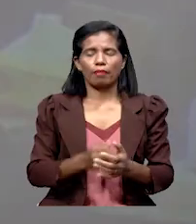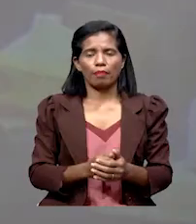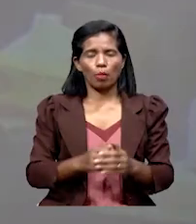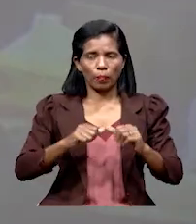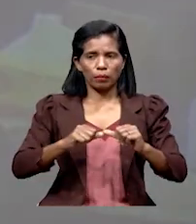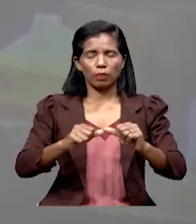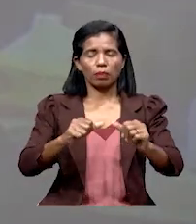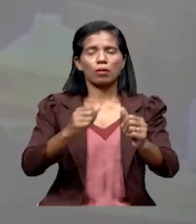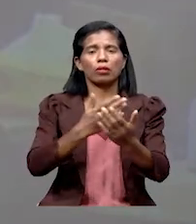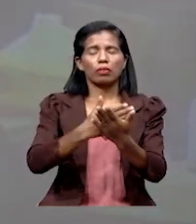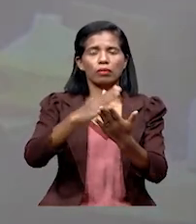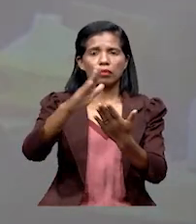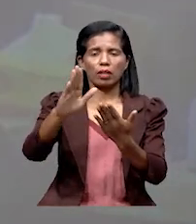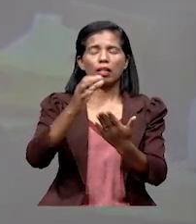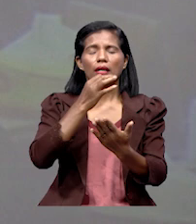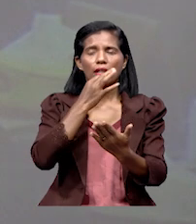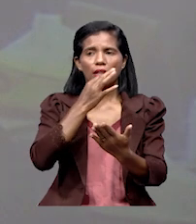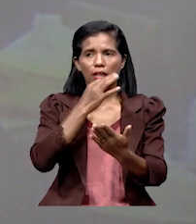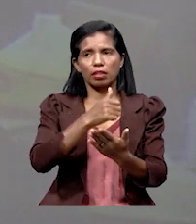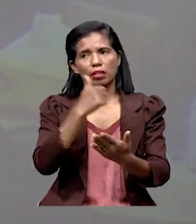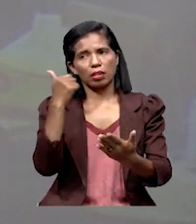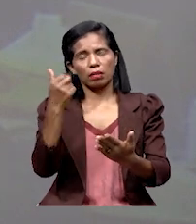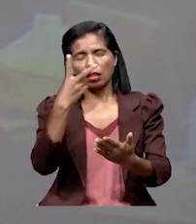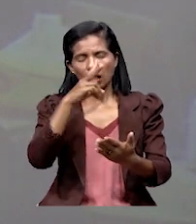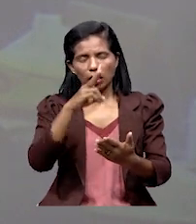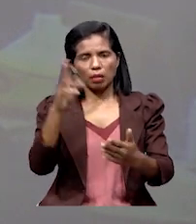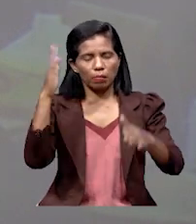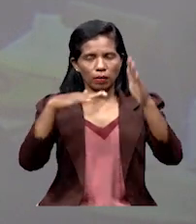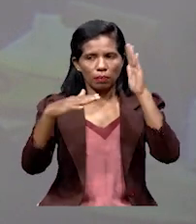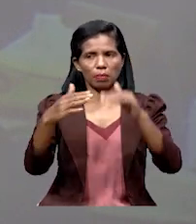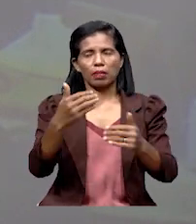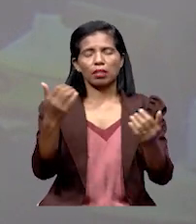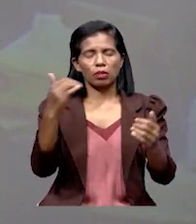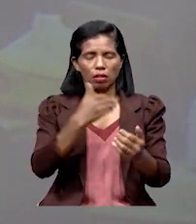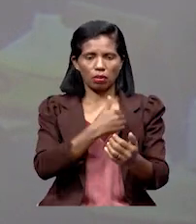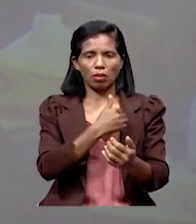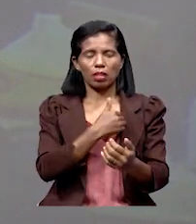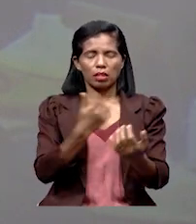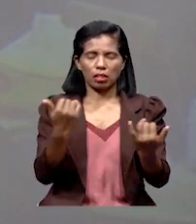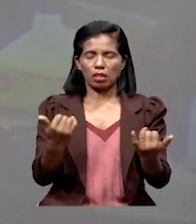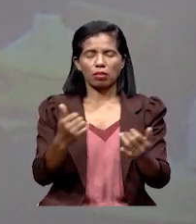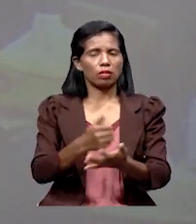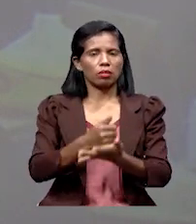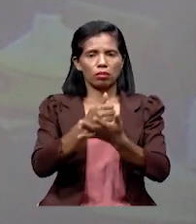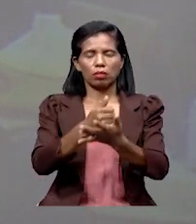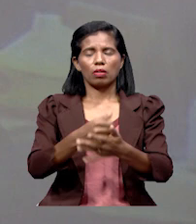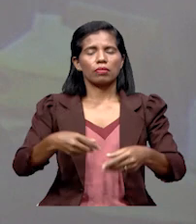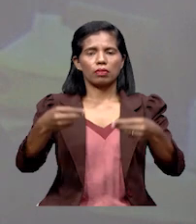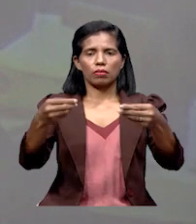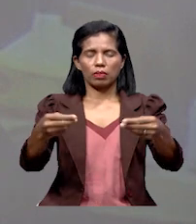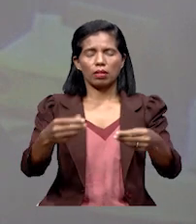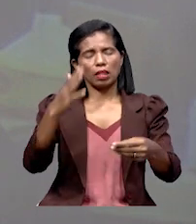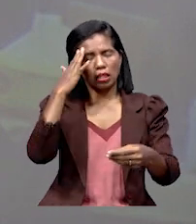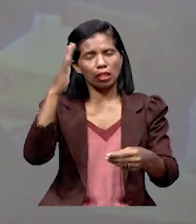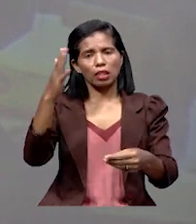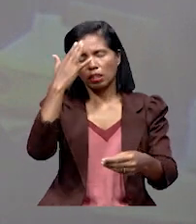cesta básica, sei lu hareta oklai problema nebe makto agora sidau resolve. Lahatene tamba seda,